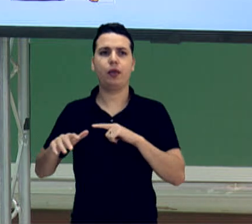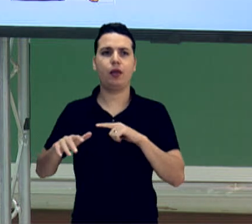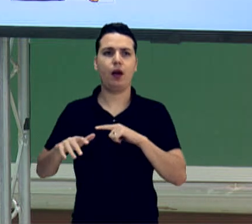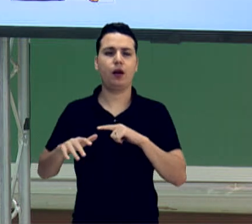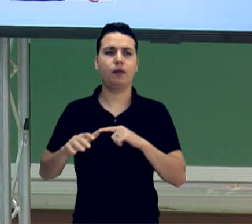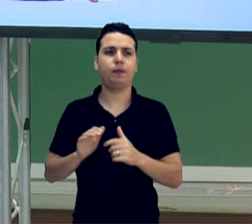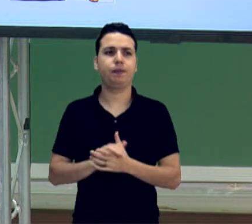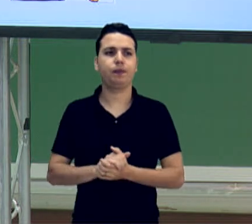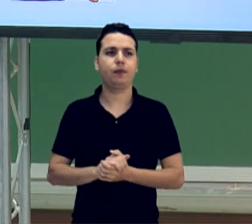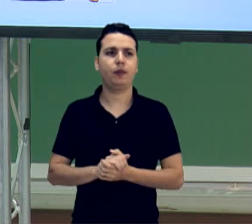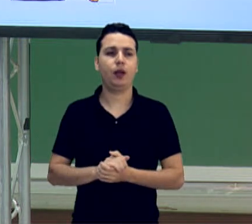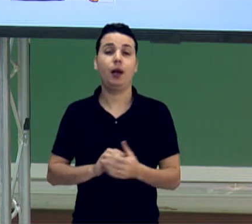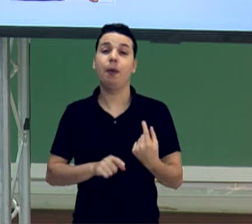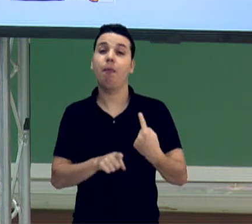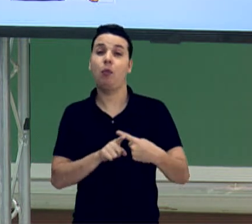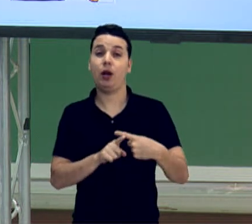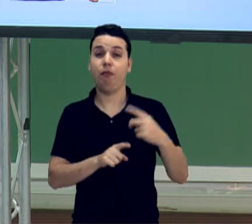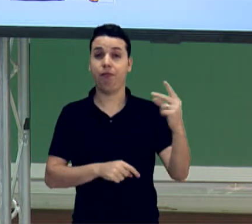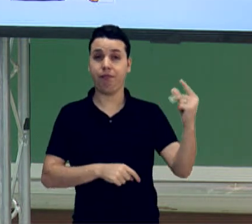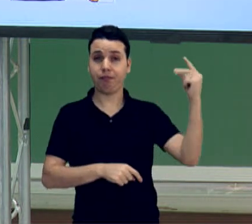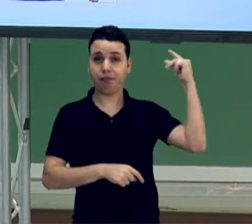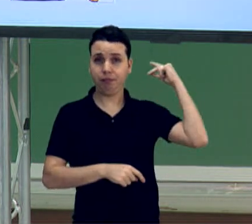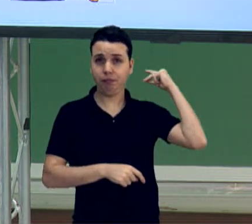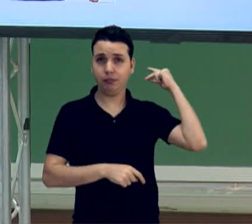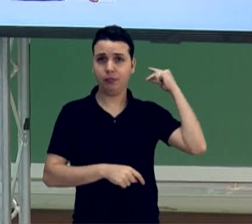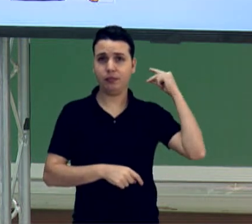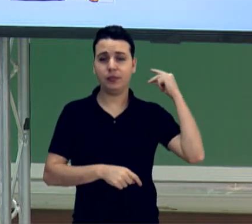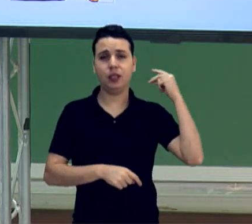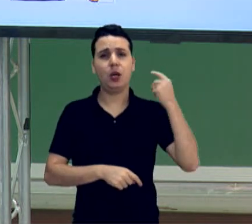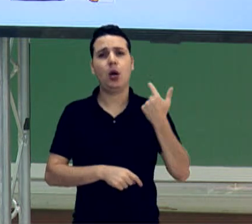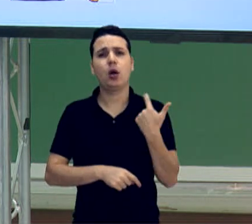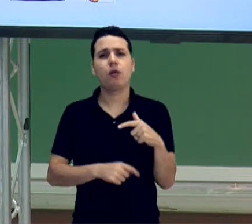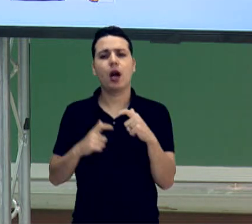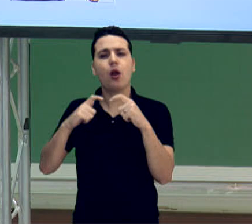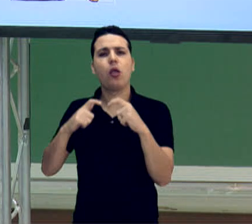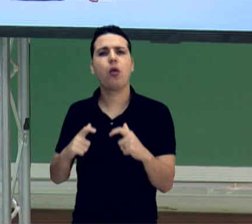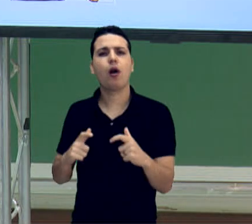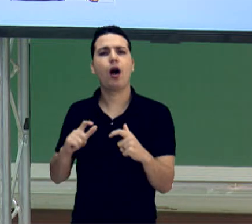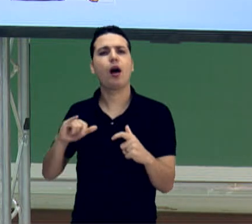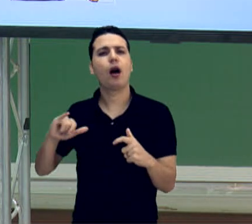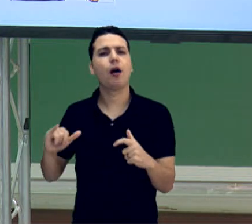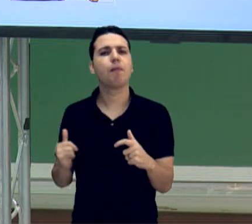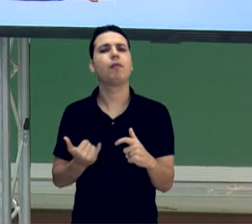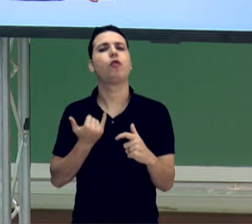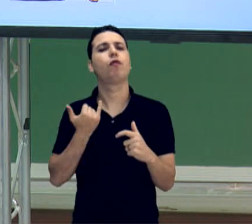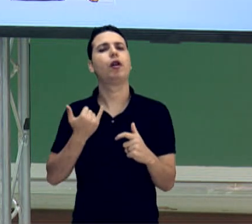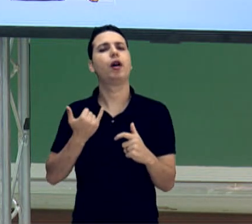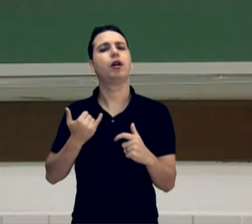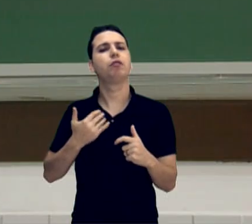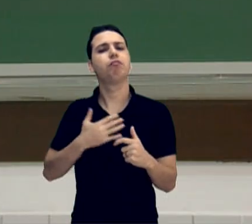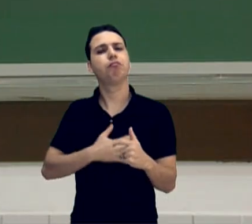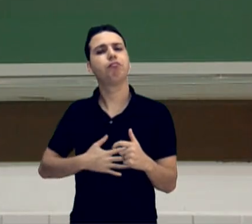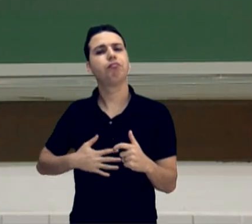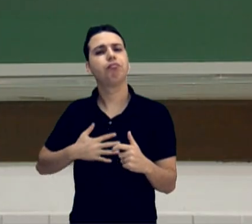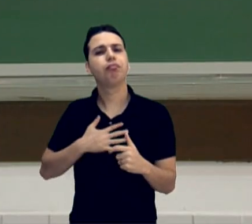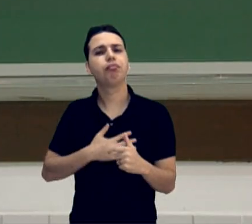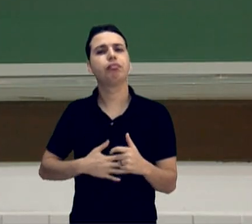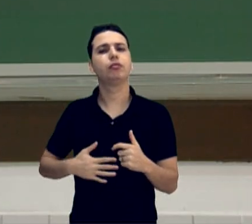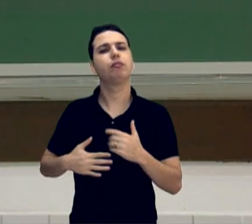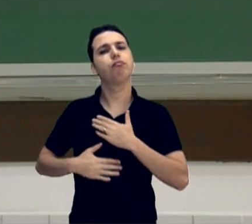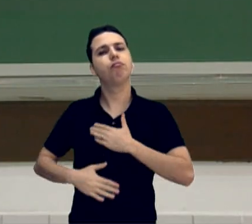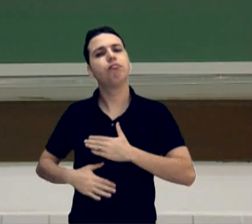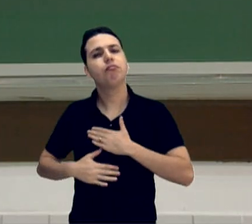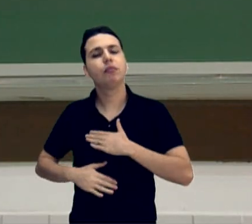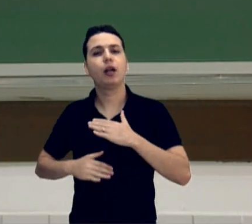né? Porque muito antigamente não existiam esses lugares de lazer, assim como a gente tem hoje, não existia internet nem nada,